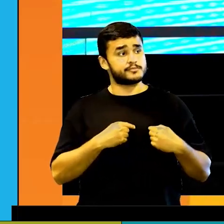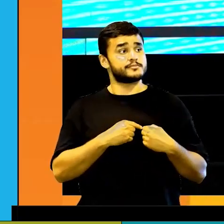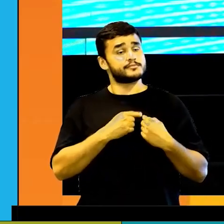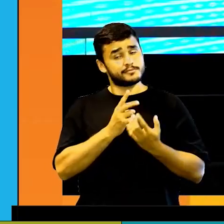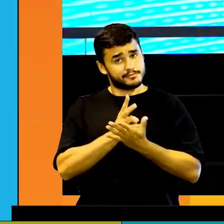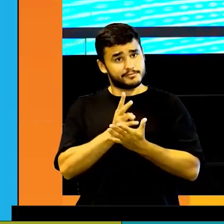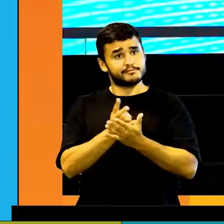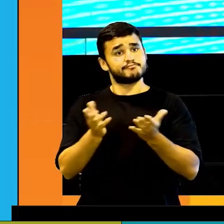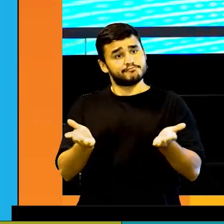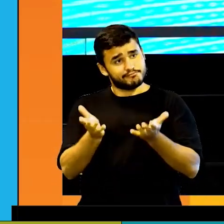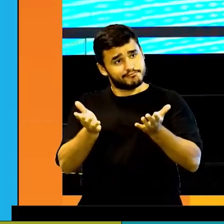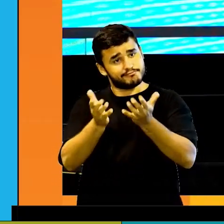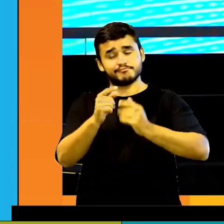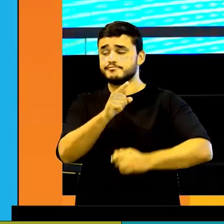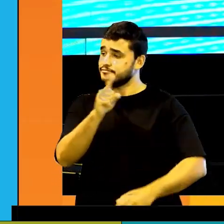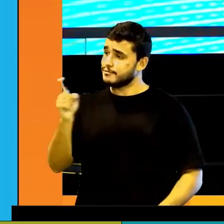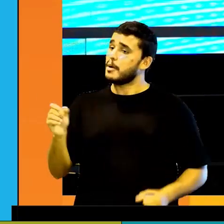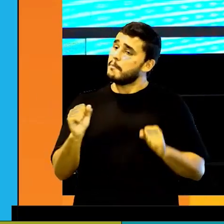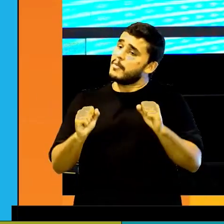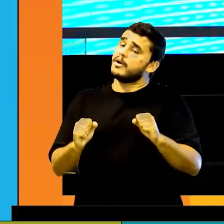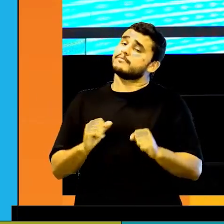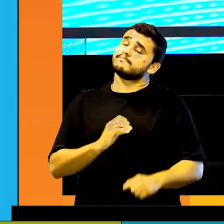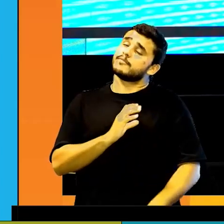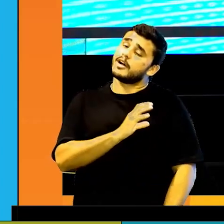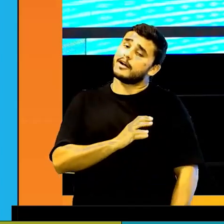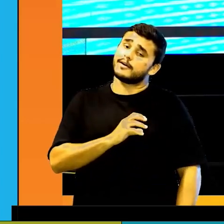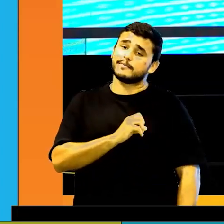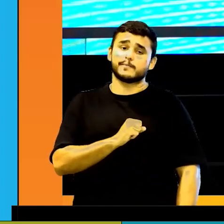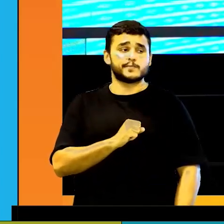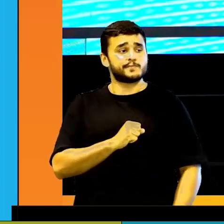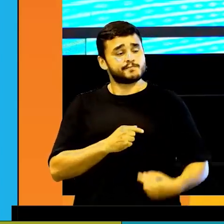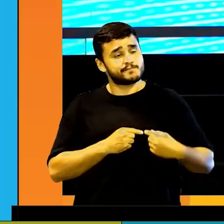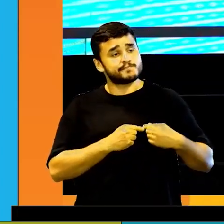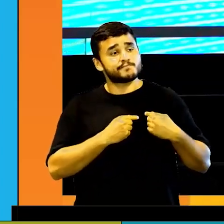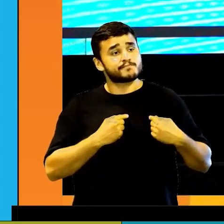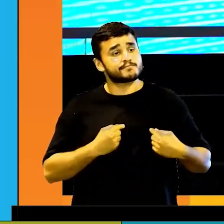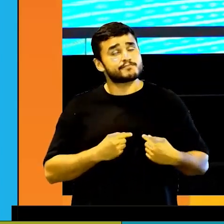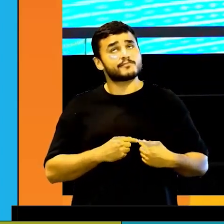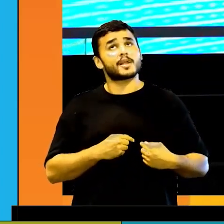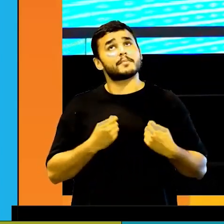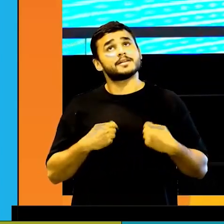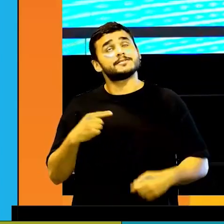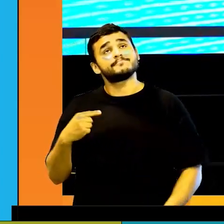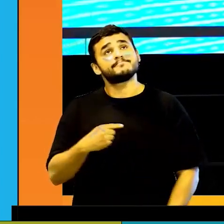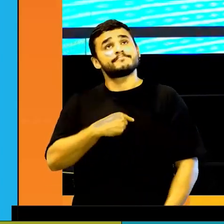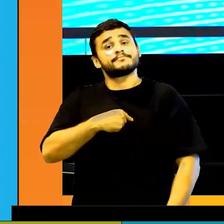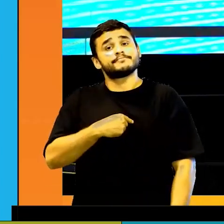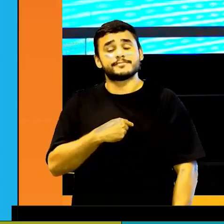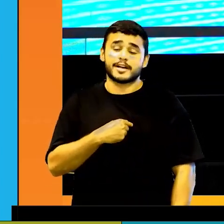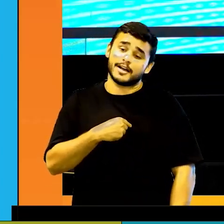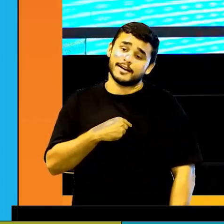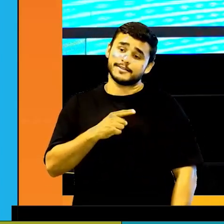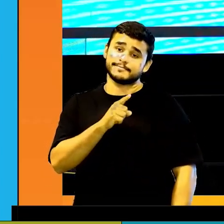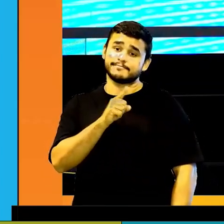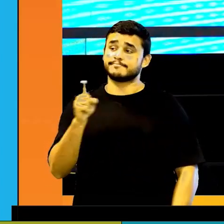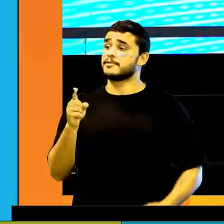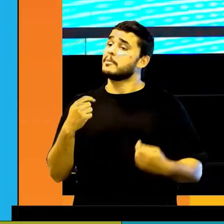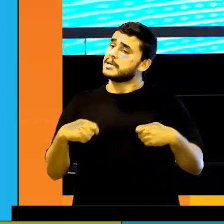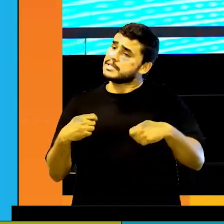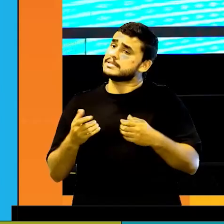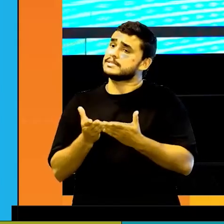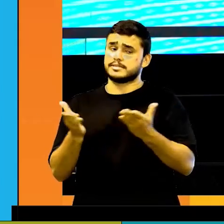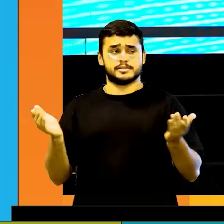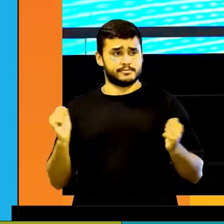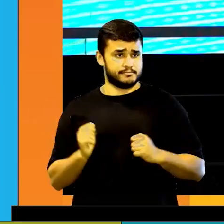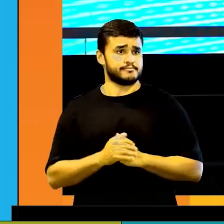continuemos incentivando a vocês que estão sem ninguém, procurem alguém. Repito, saiam de casa, vão à luta. Uma